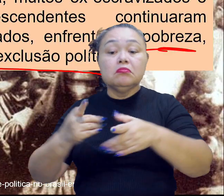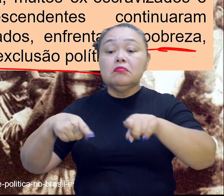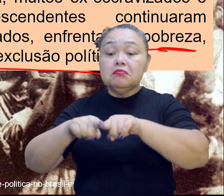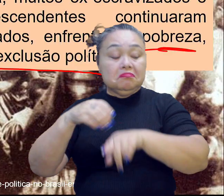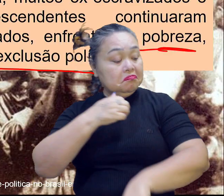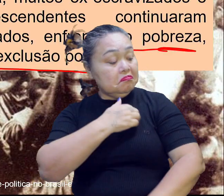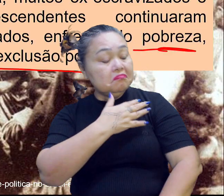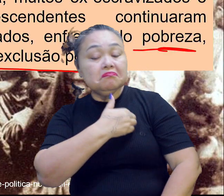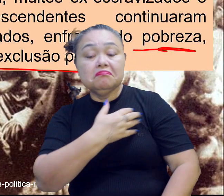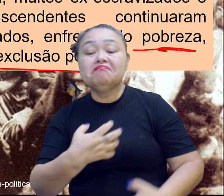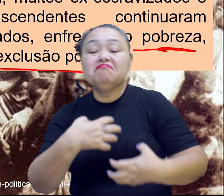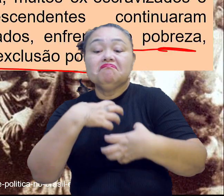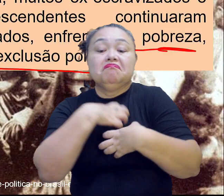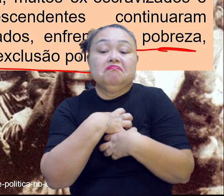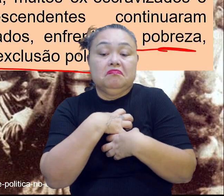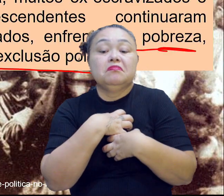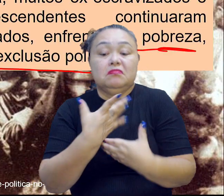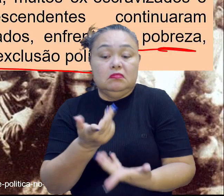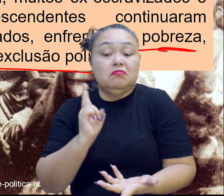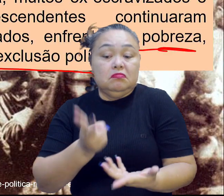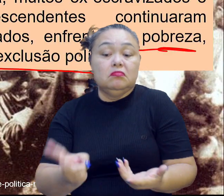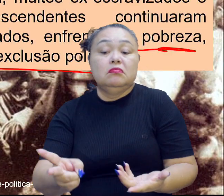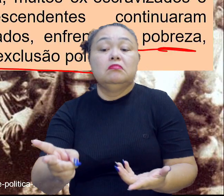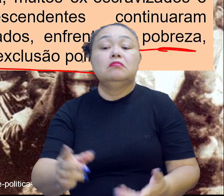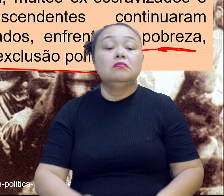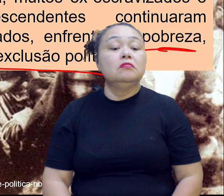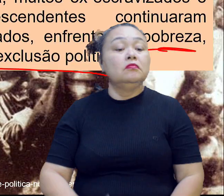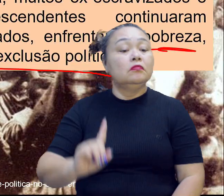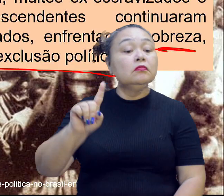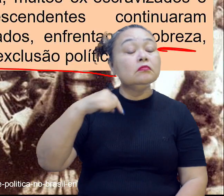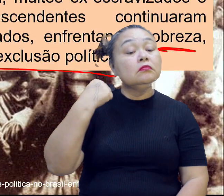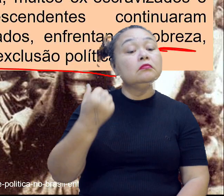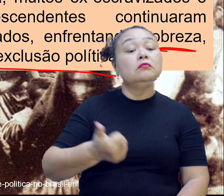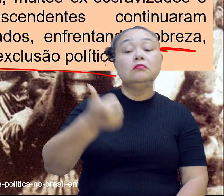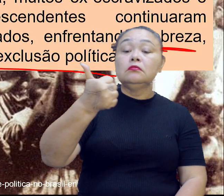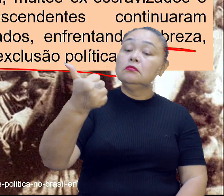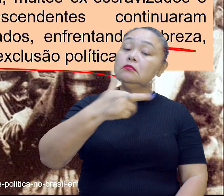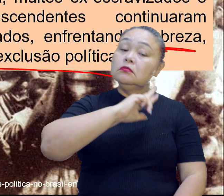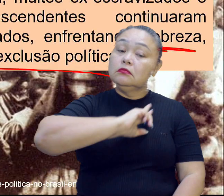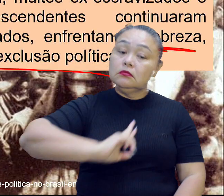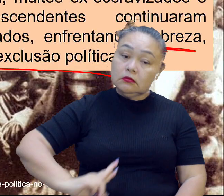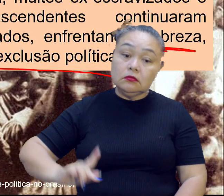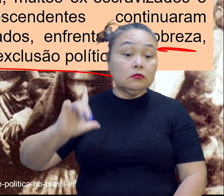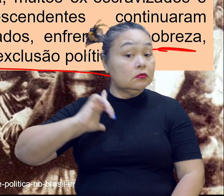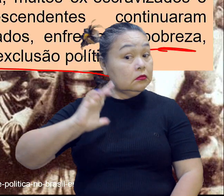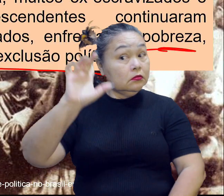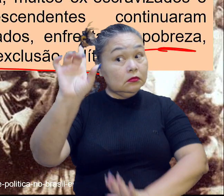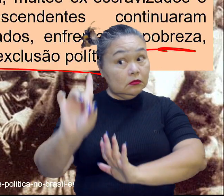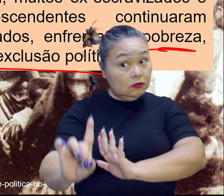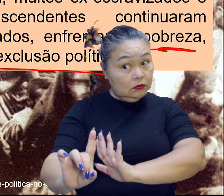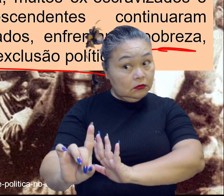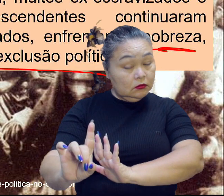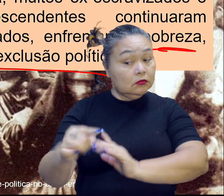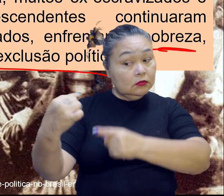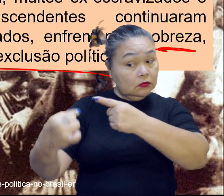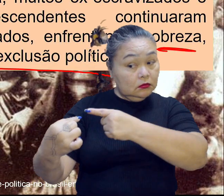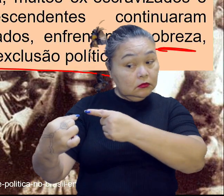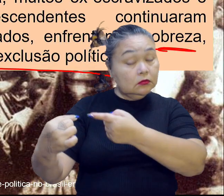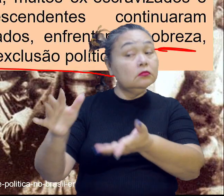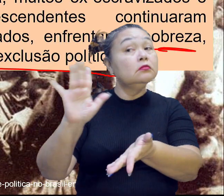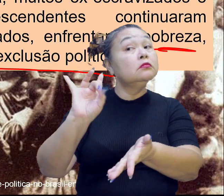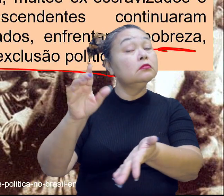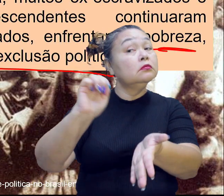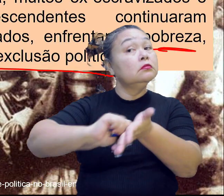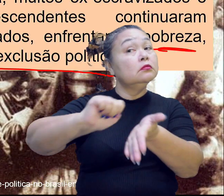Então, na Primeira República, os direitos políticos existiam no papel, mas eram